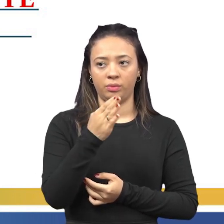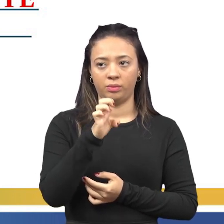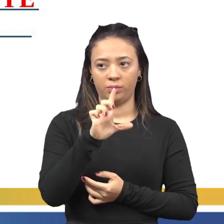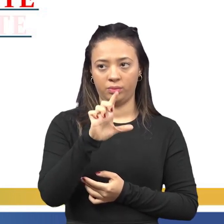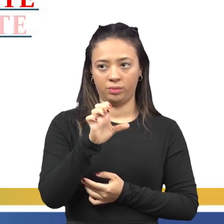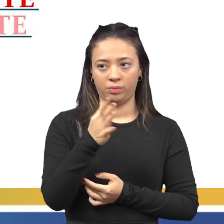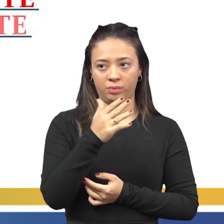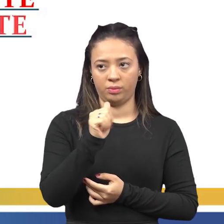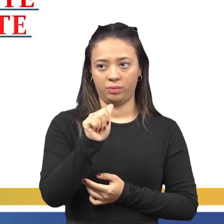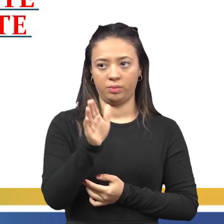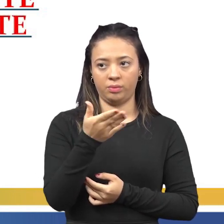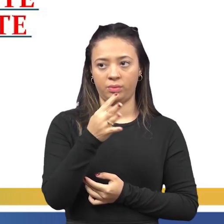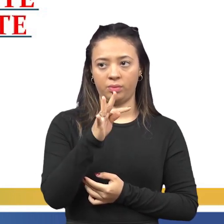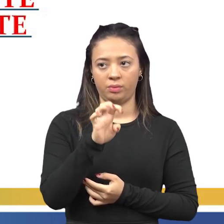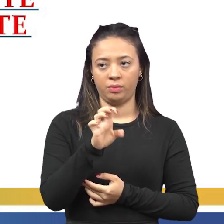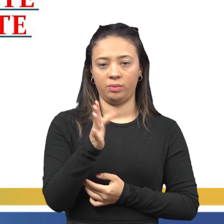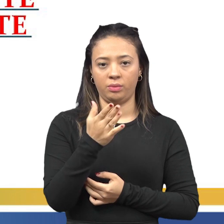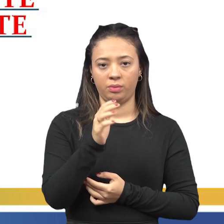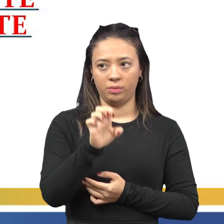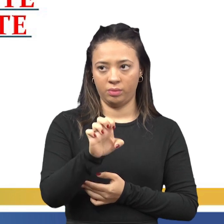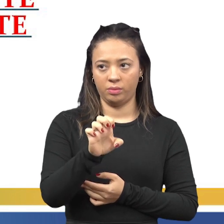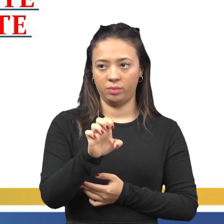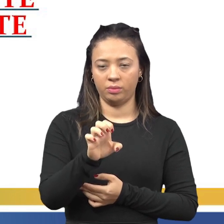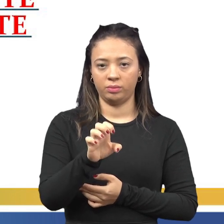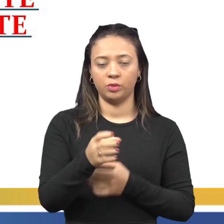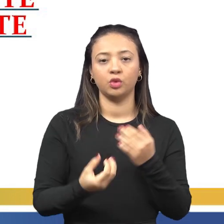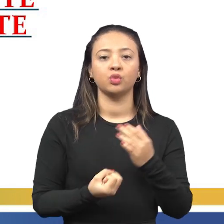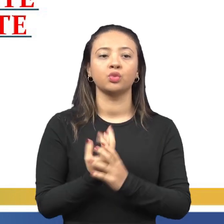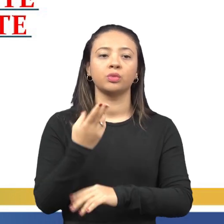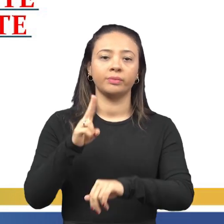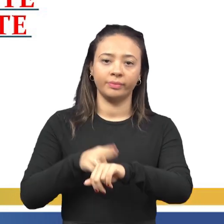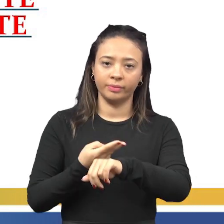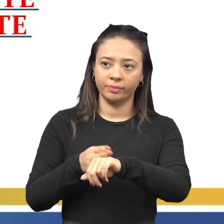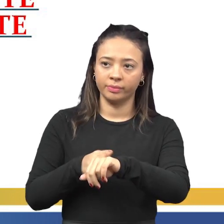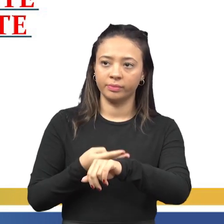C-H-O-C-O-L-A-T-E. E formamos, ó? Chocolate. E por último,